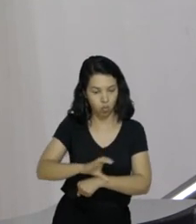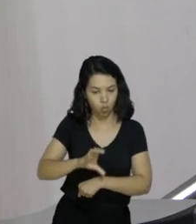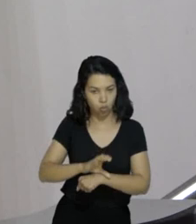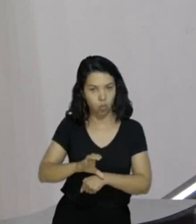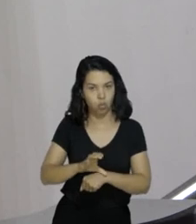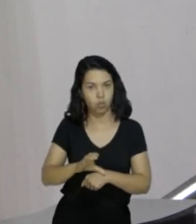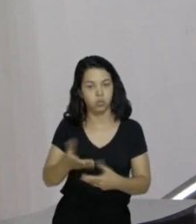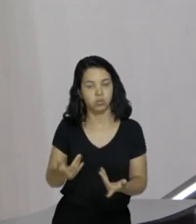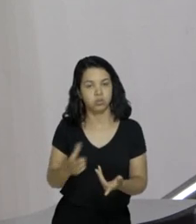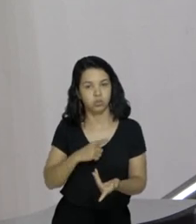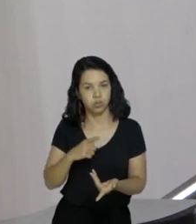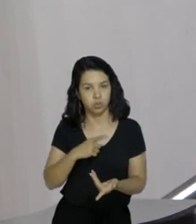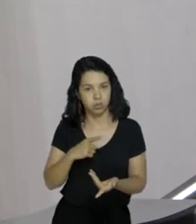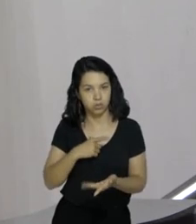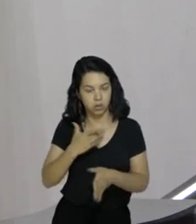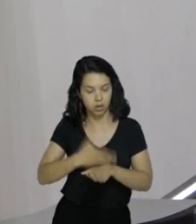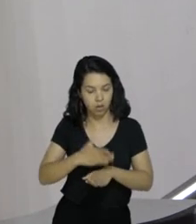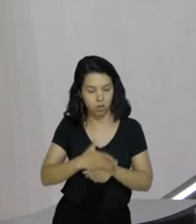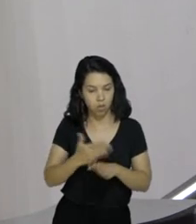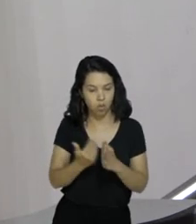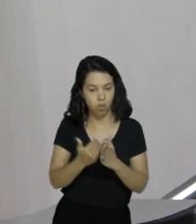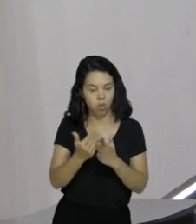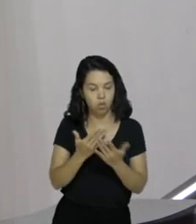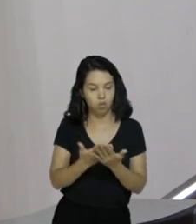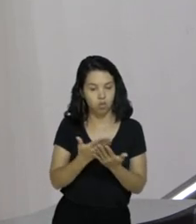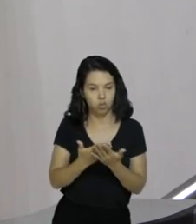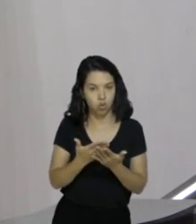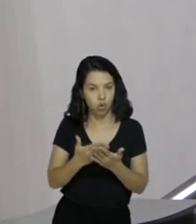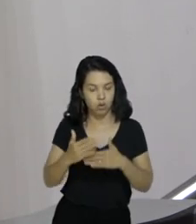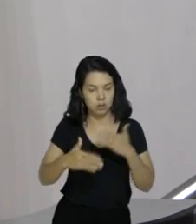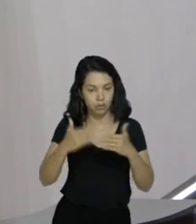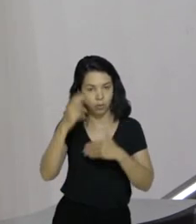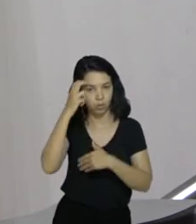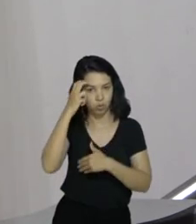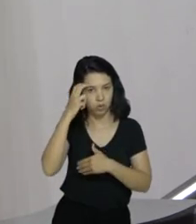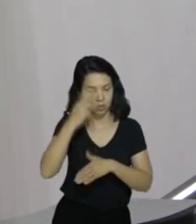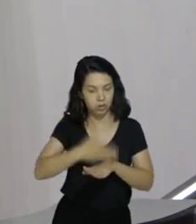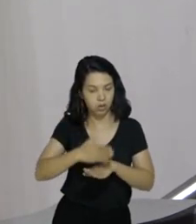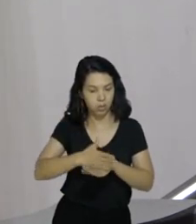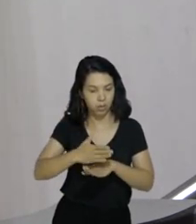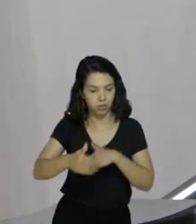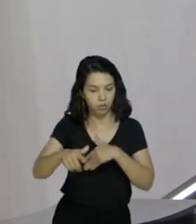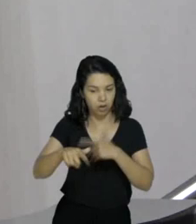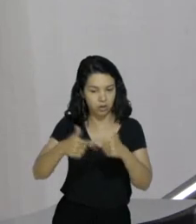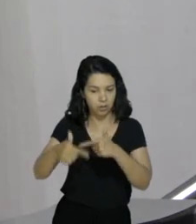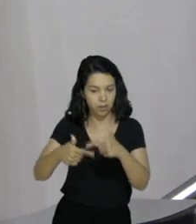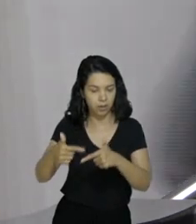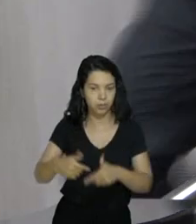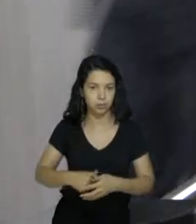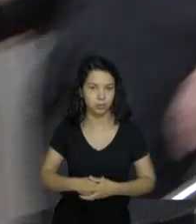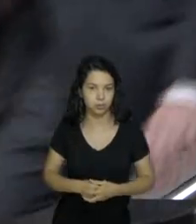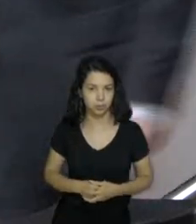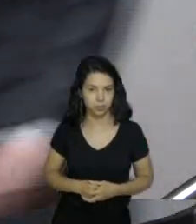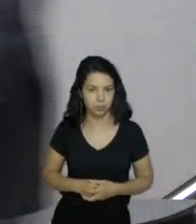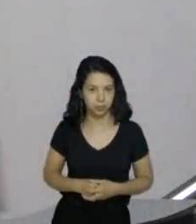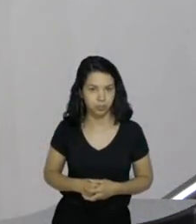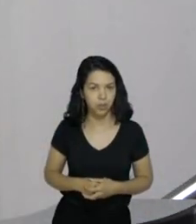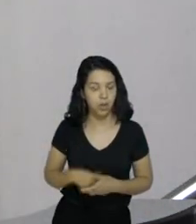escolar, desenvolvimento cultural e preparação para o mercado de trabalho. Essas atividades